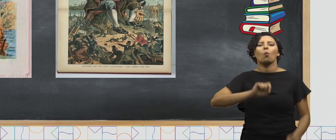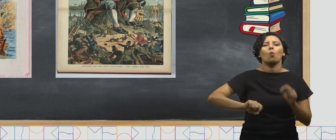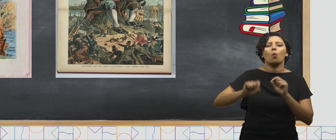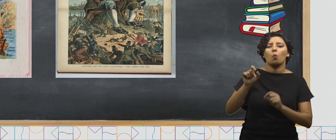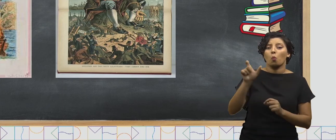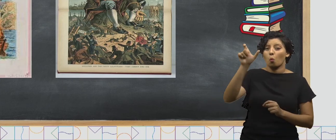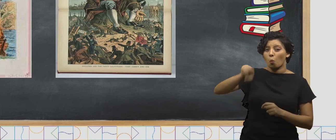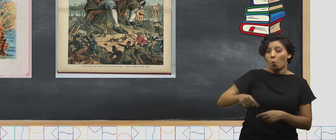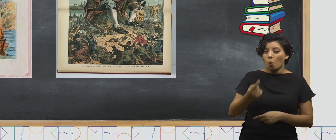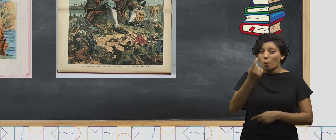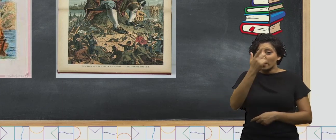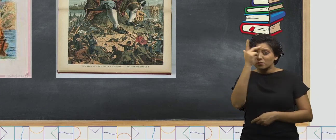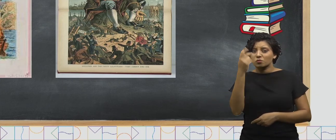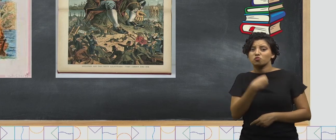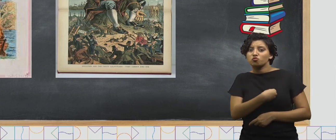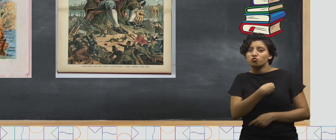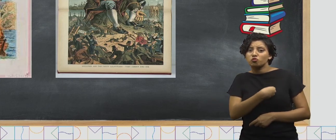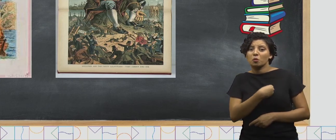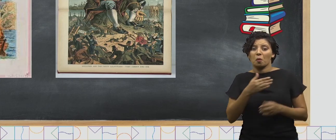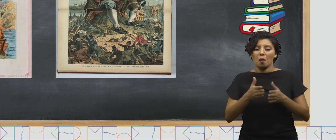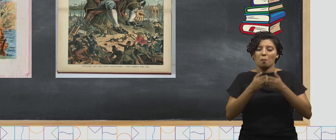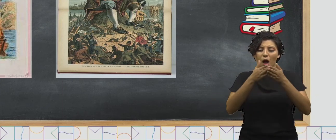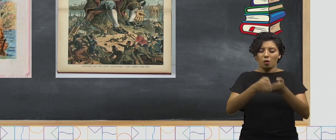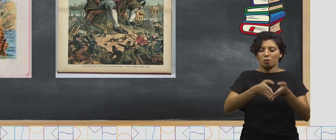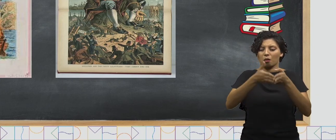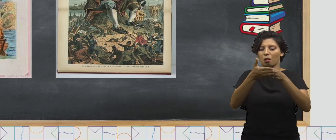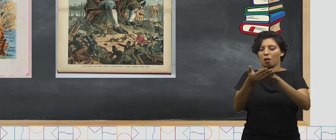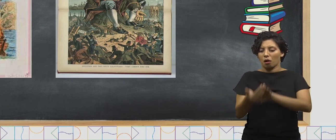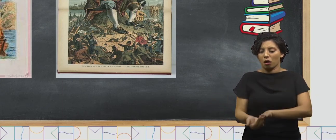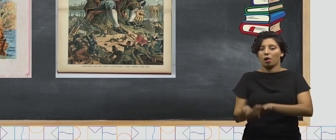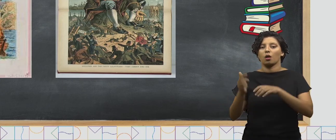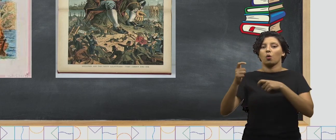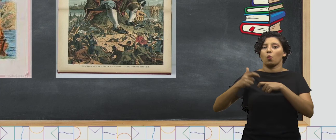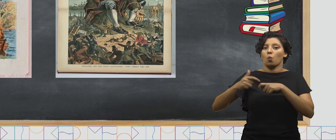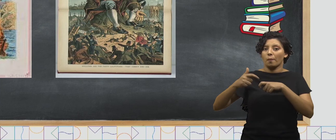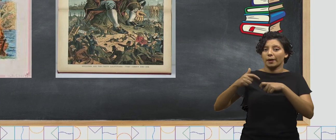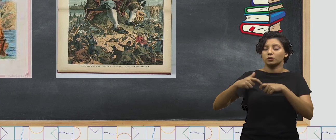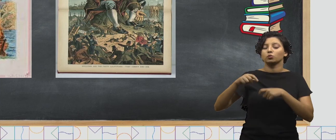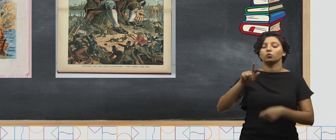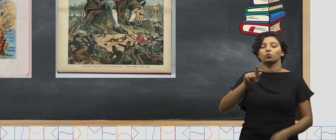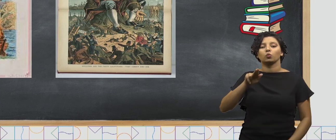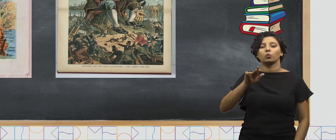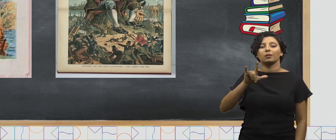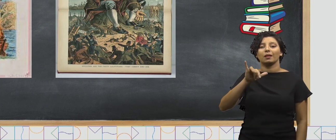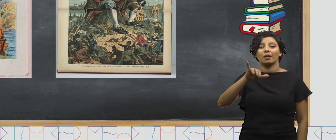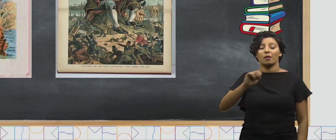único sobrevivente de um naufrágio, o médico Lemuel Gulliver. Ele